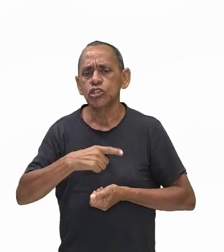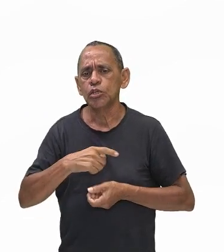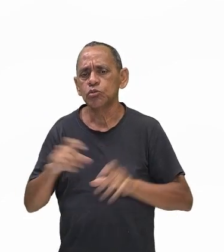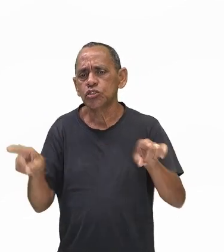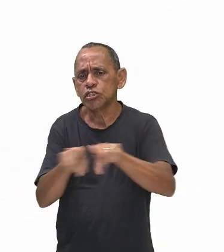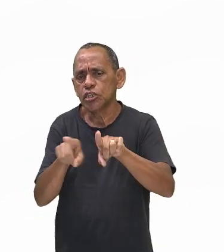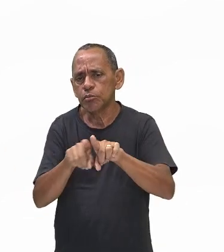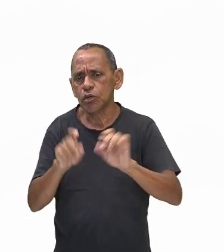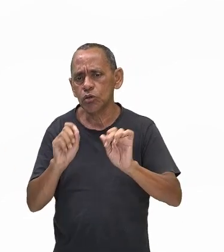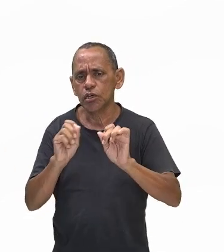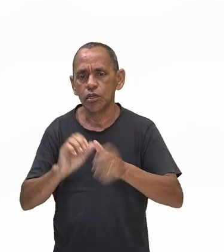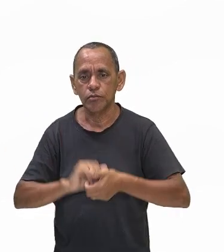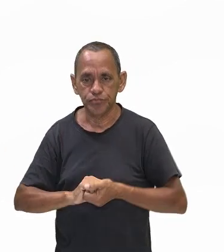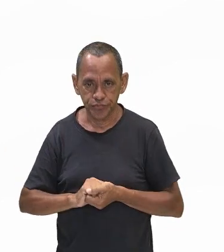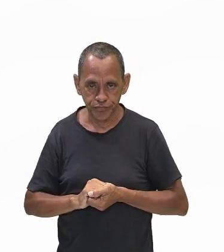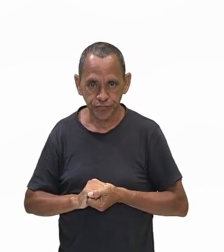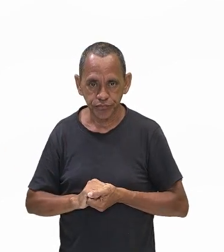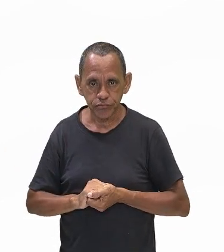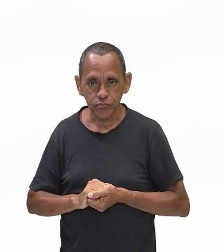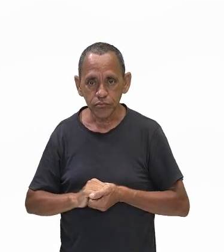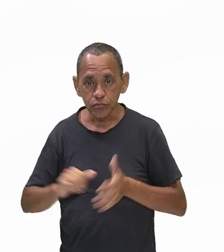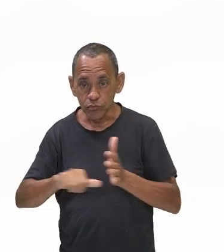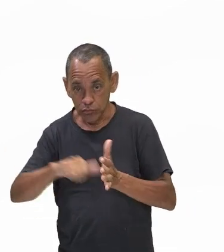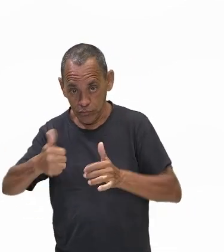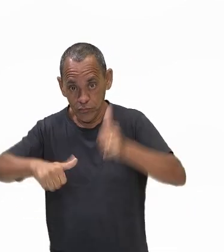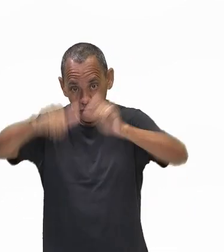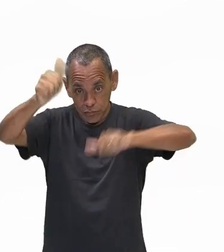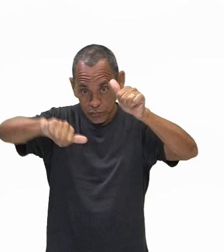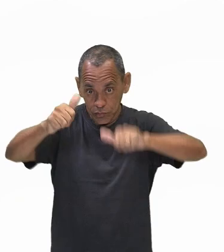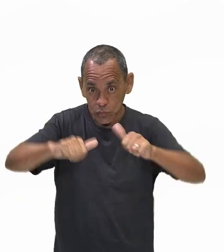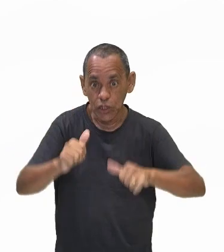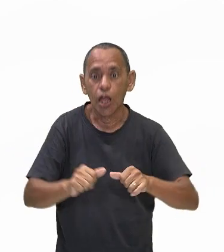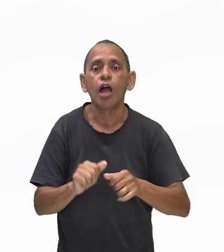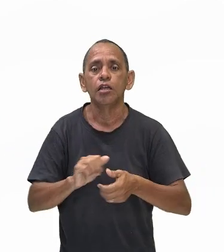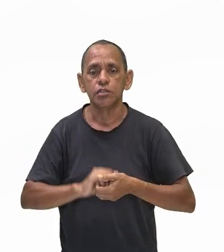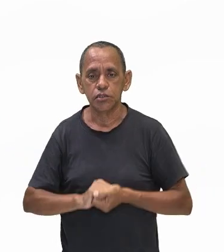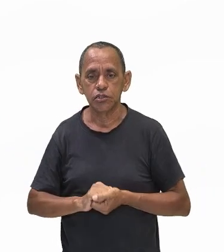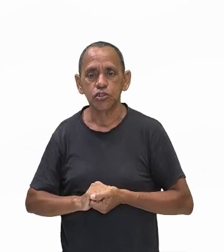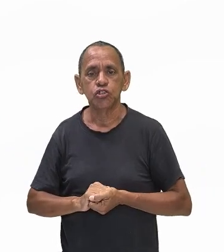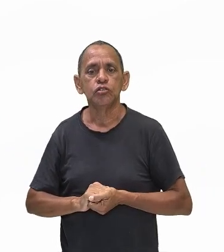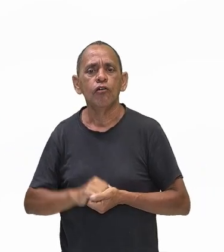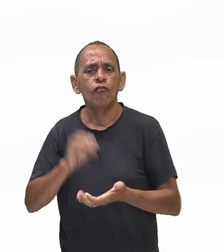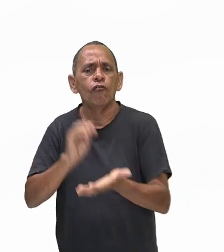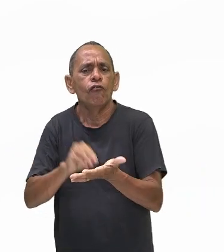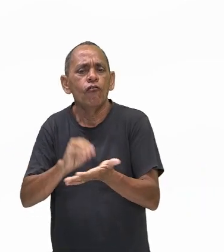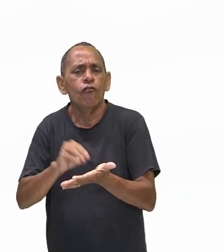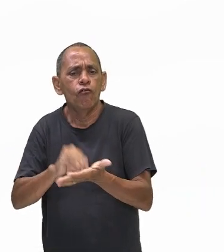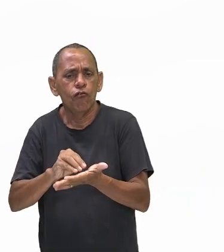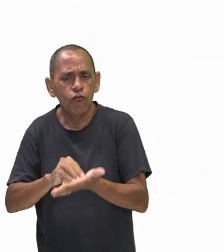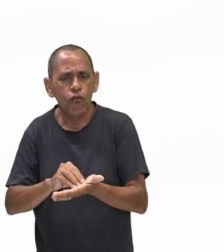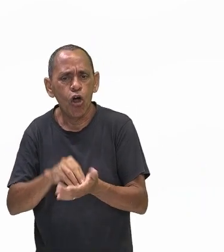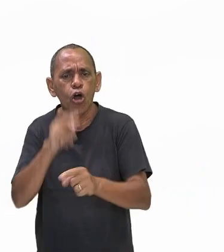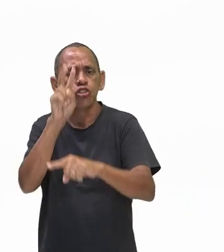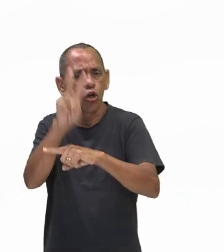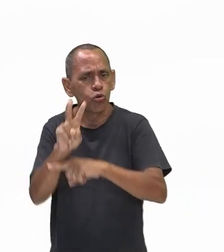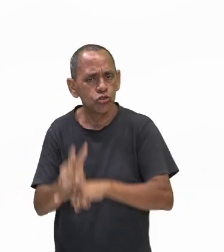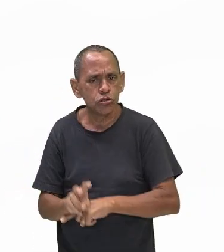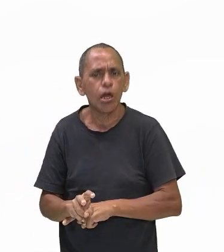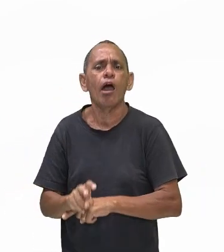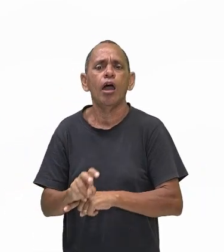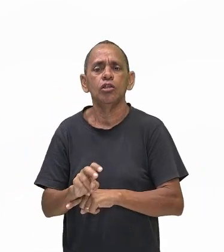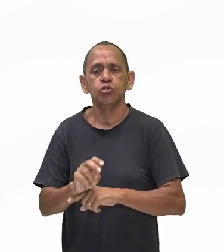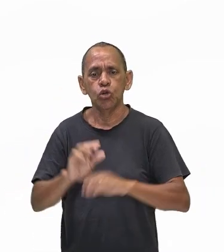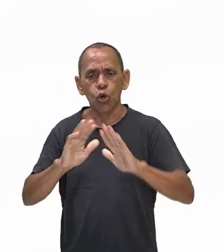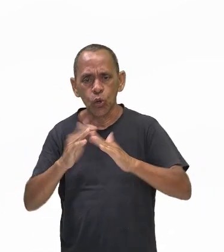o seguinte aí, ó. Em primeira análise, o descaso estatal com a formação educacional de